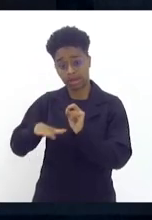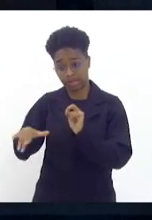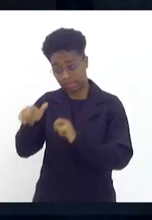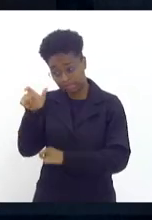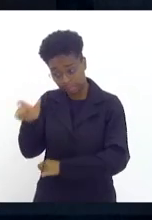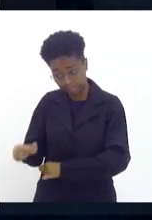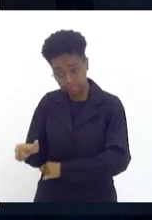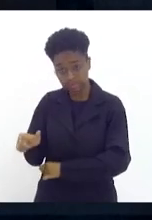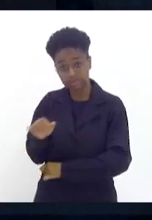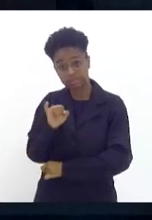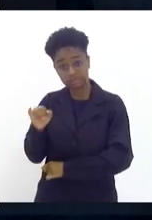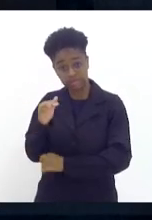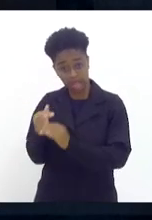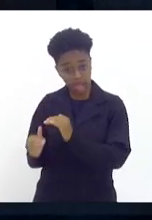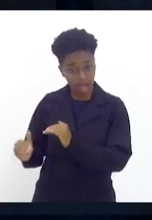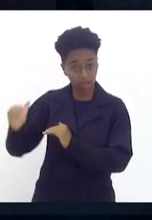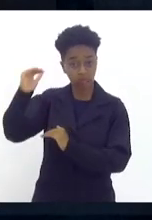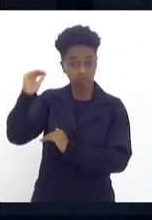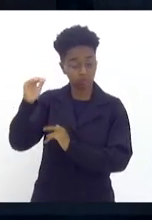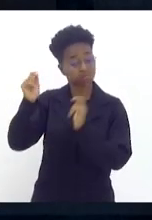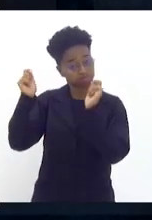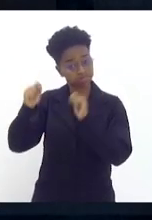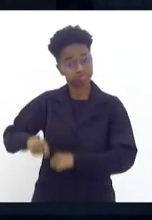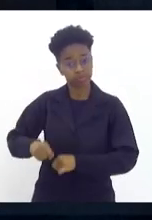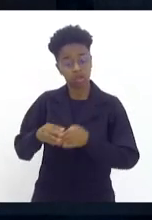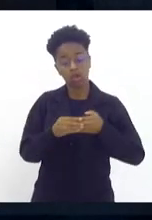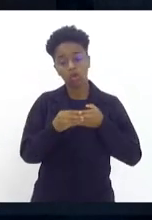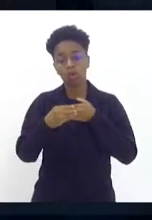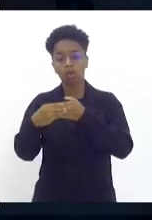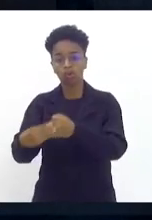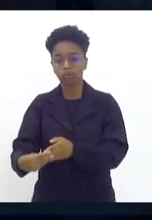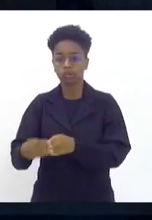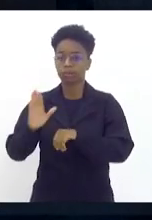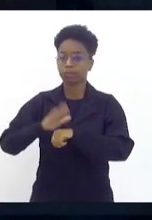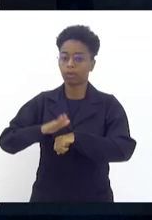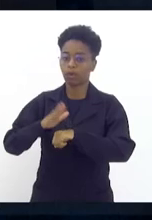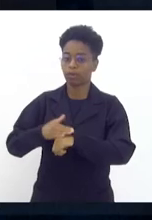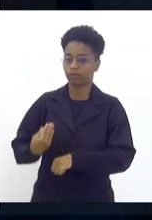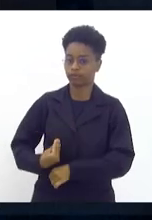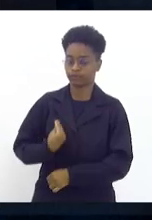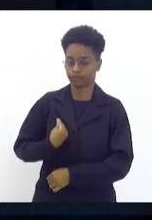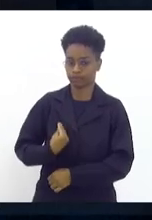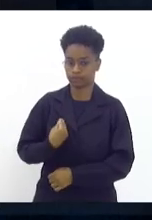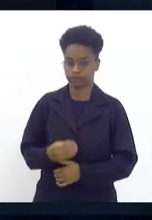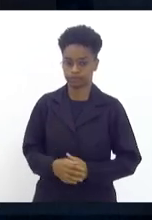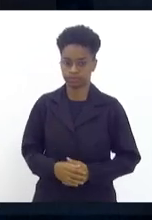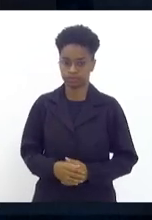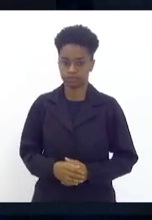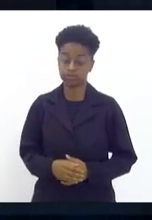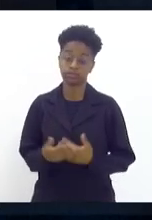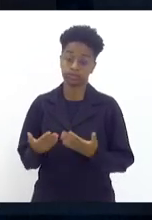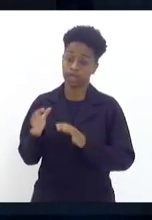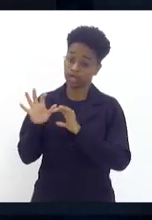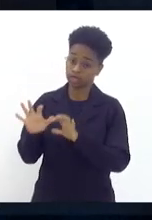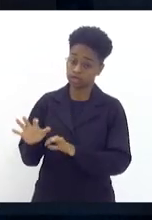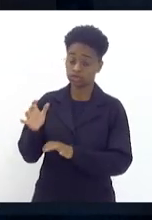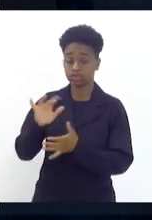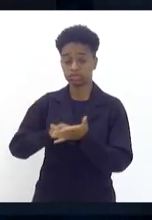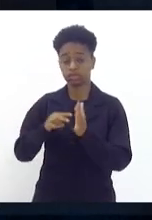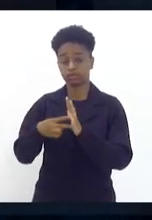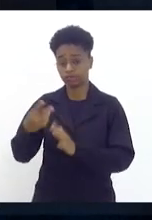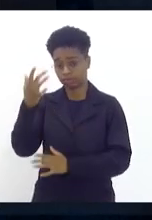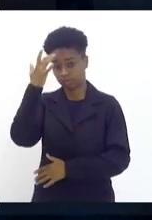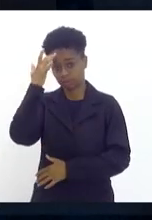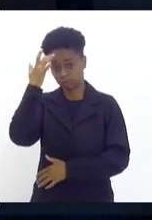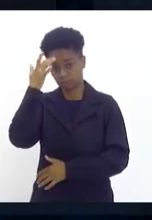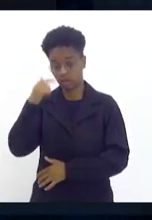criança, uma vez adulta, tenha capacidade de conduzir a sua própria vida. Então, isso é a maturidade. Né?